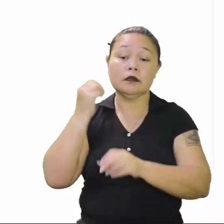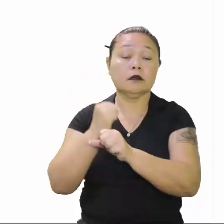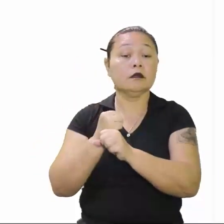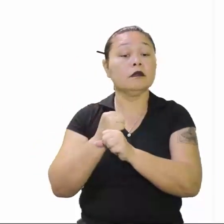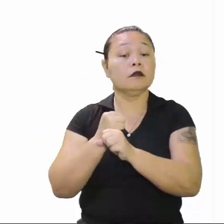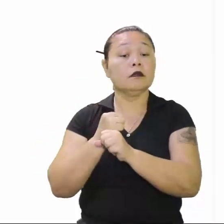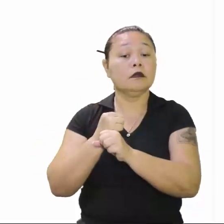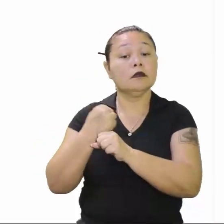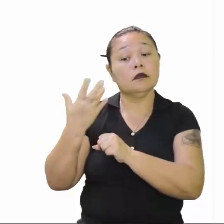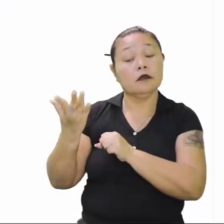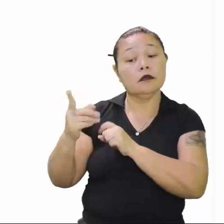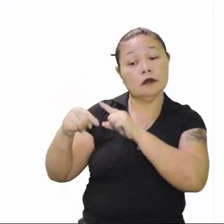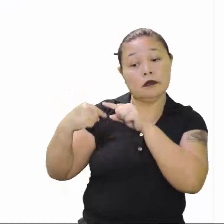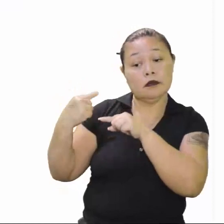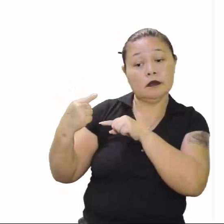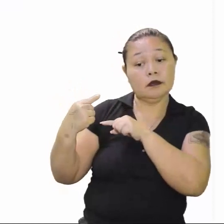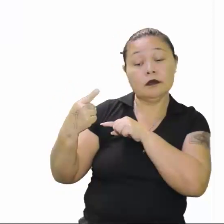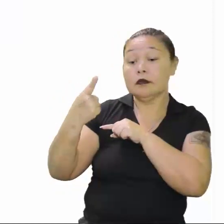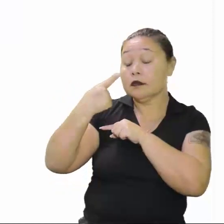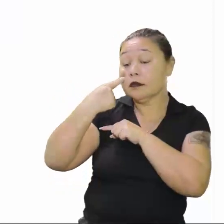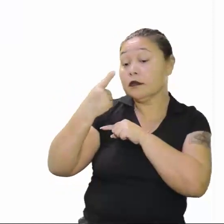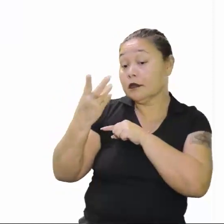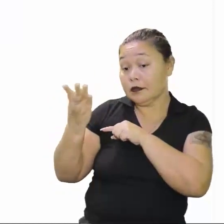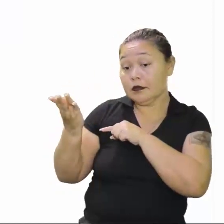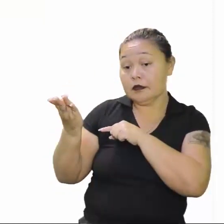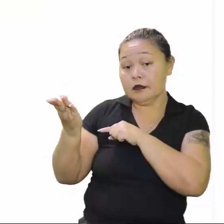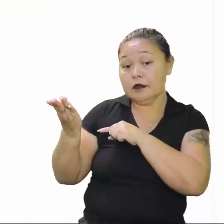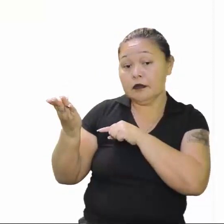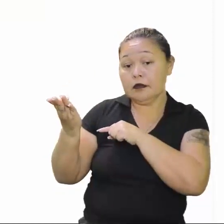tá? E na sequência, olha só,